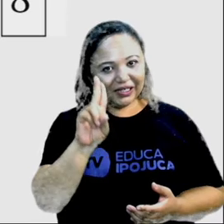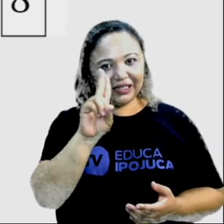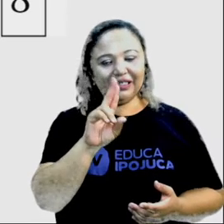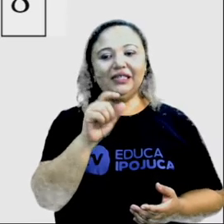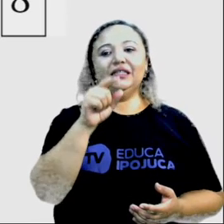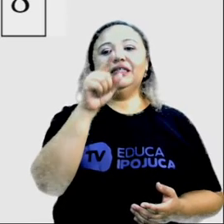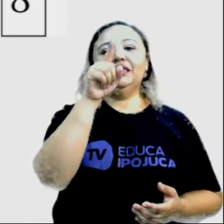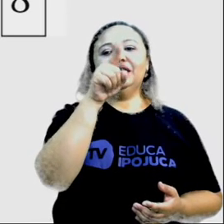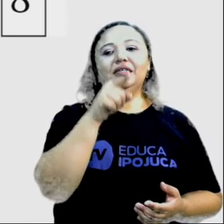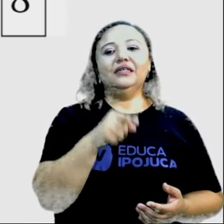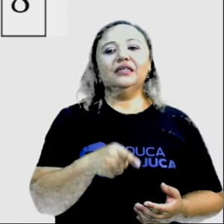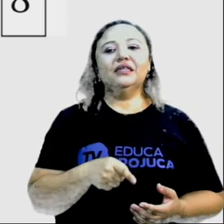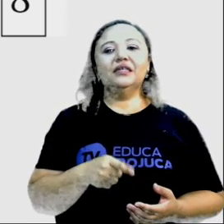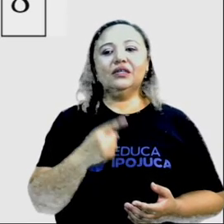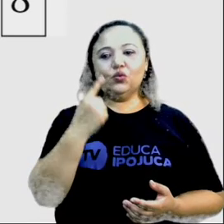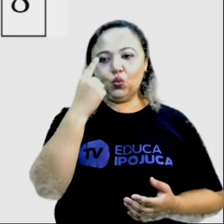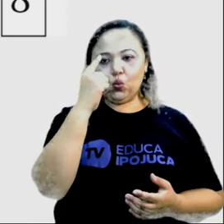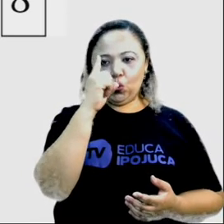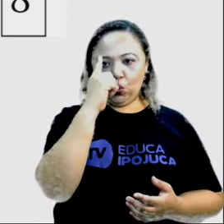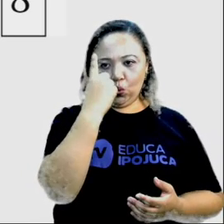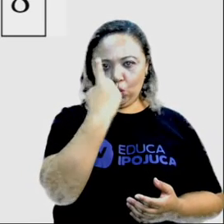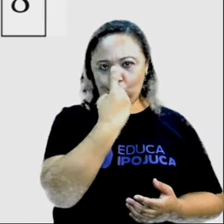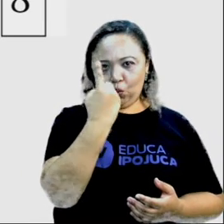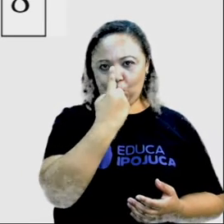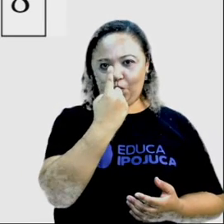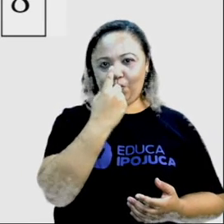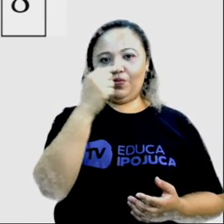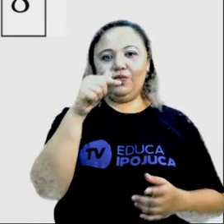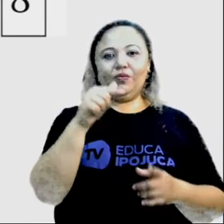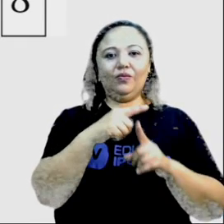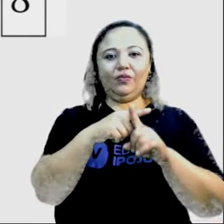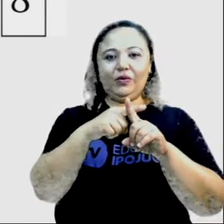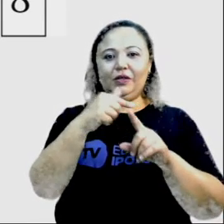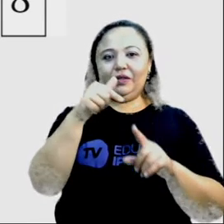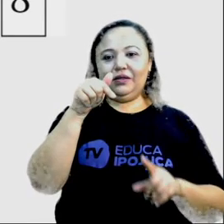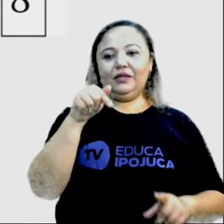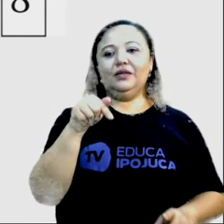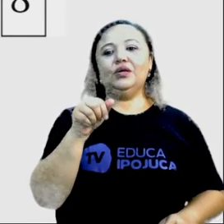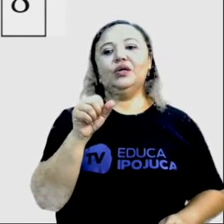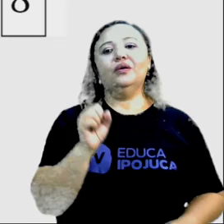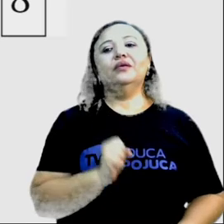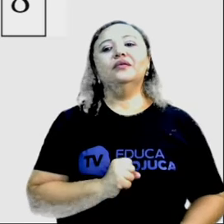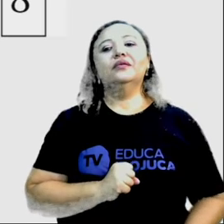1 e o 7, e vamos juntar. 1 com mais 7,